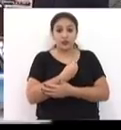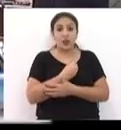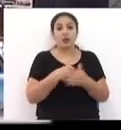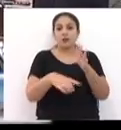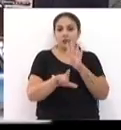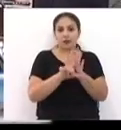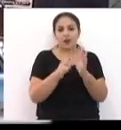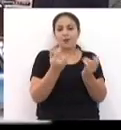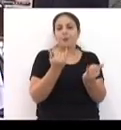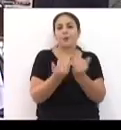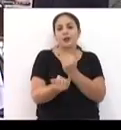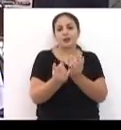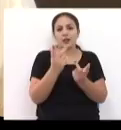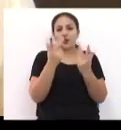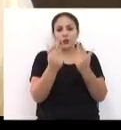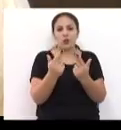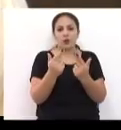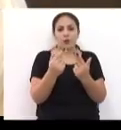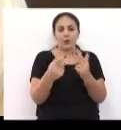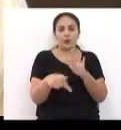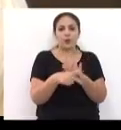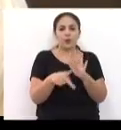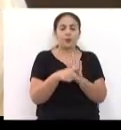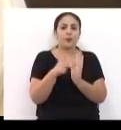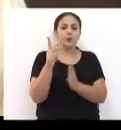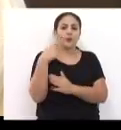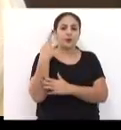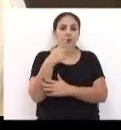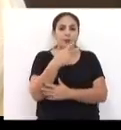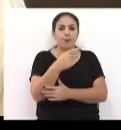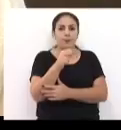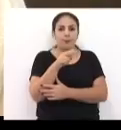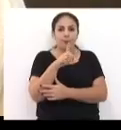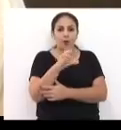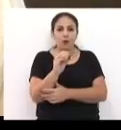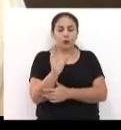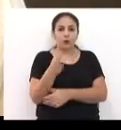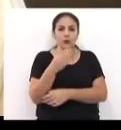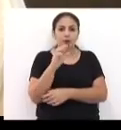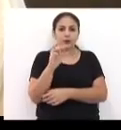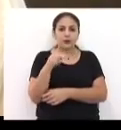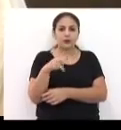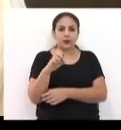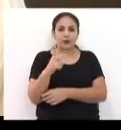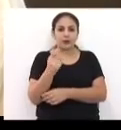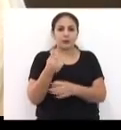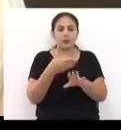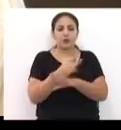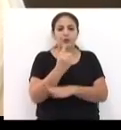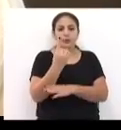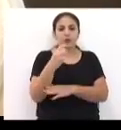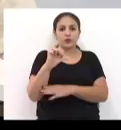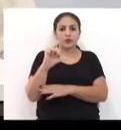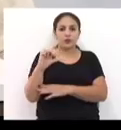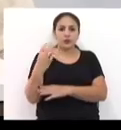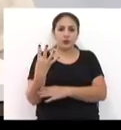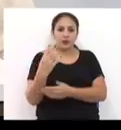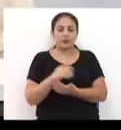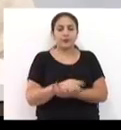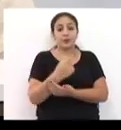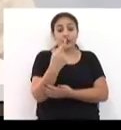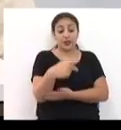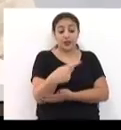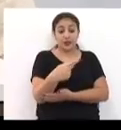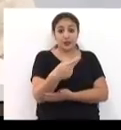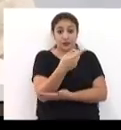outras legislações semelhantes, como a de autoria do vereador Paulo Necli, aprovada em 1994. Este